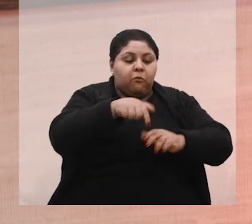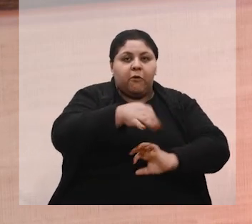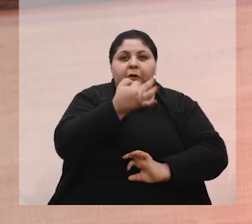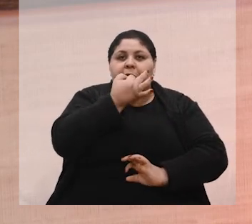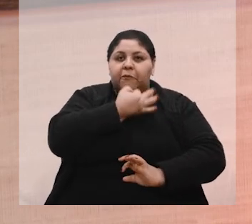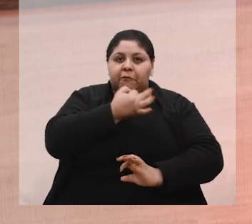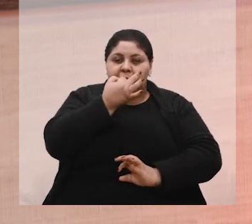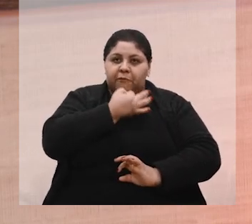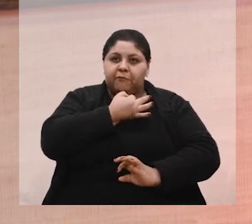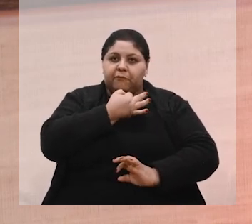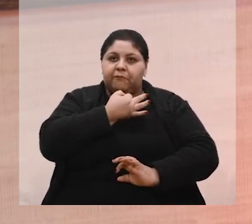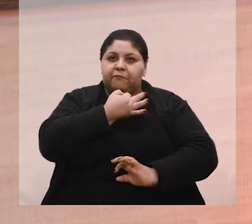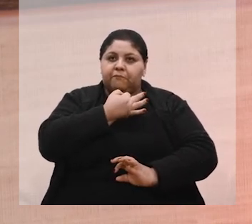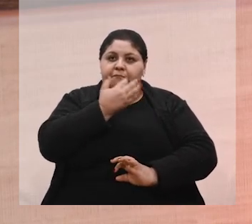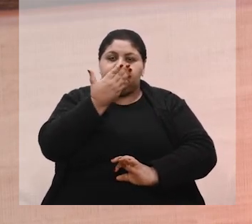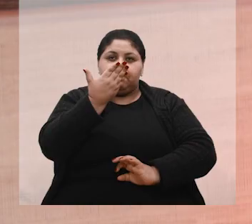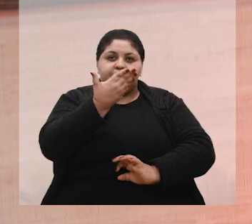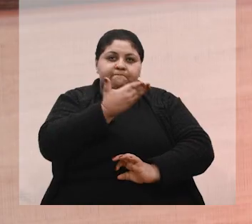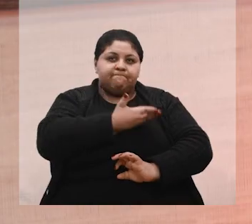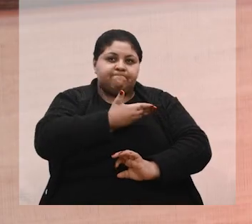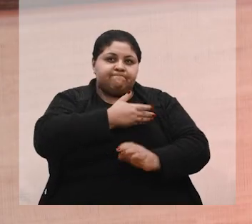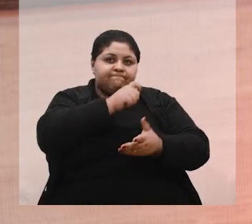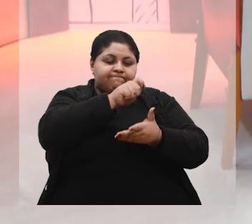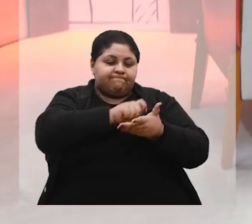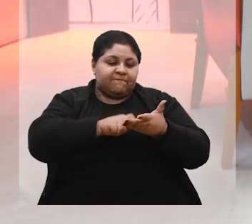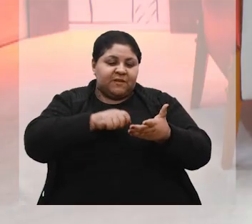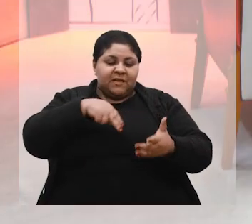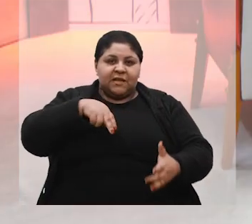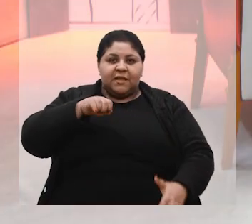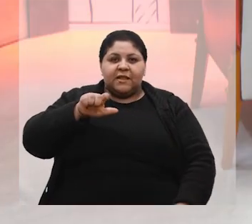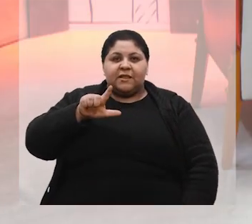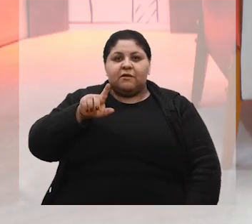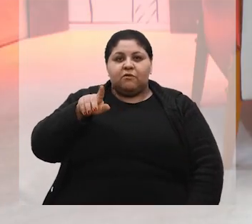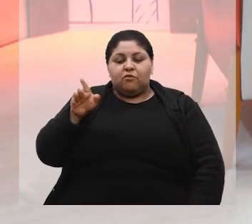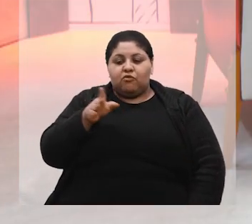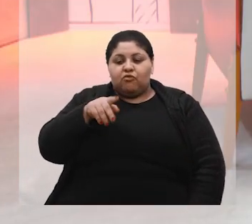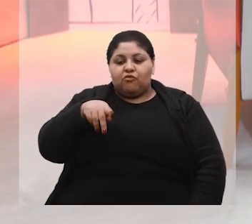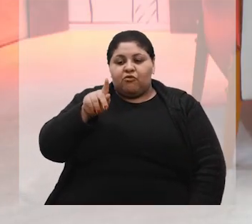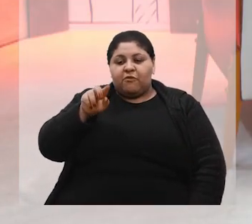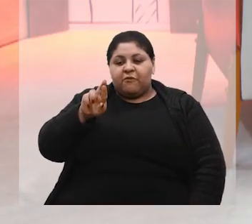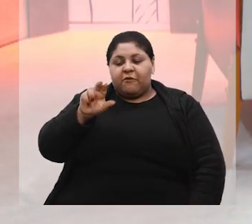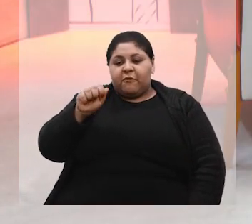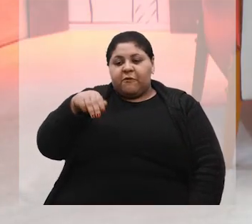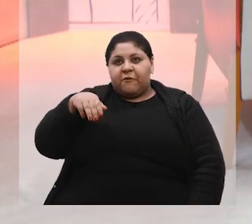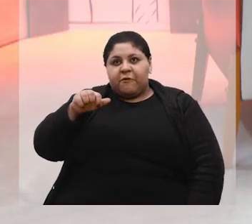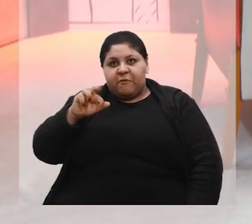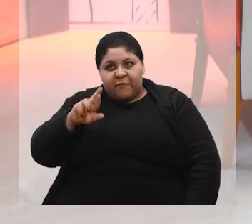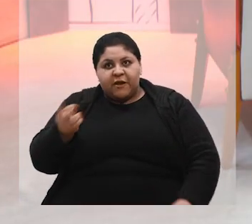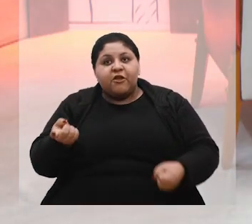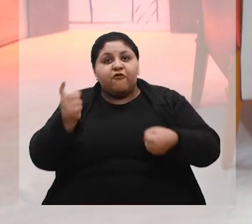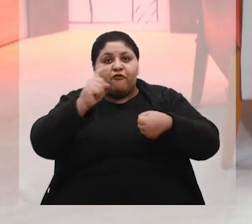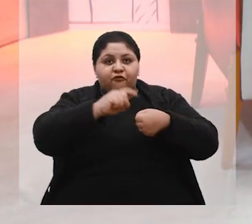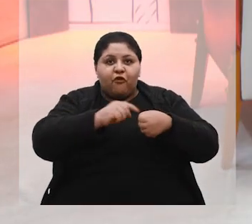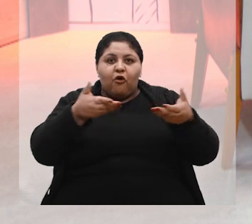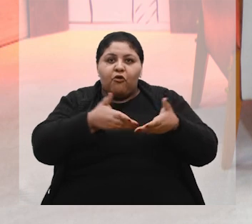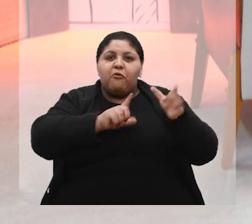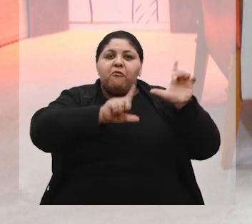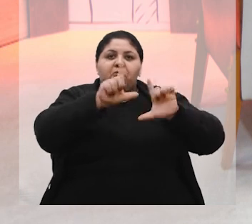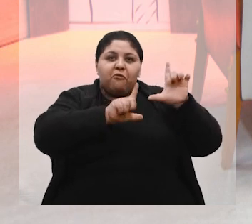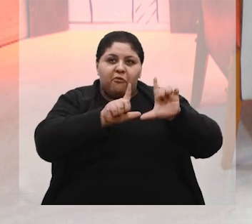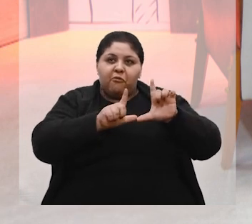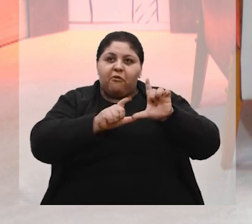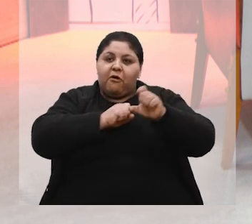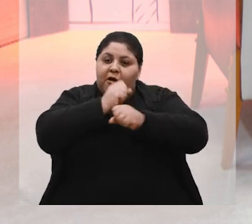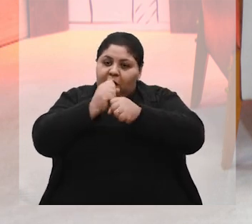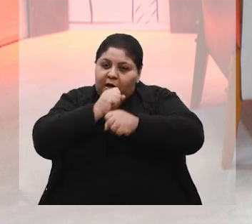em Caxias do Sul pela minha amiga escritora Nil Kremer, que retorna aqui ao Café com Letras da TV Câmara, uns bons